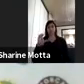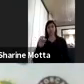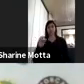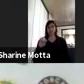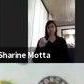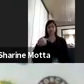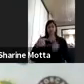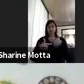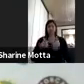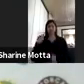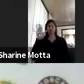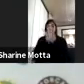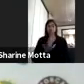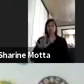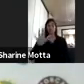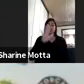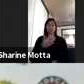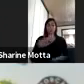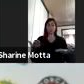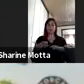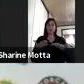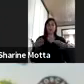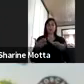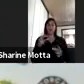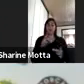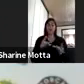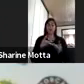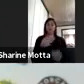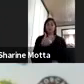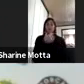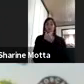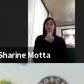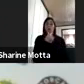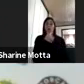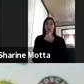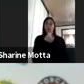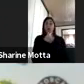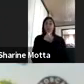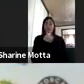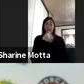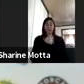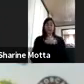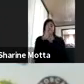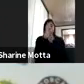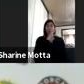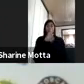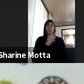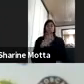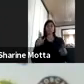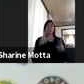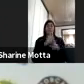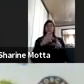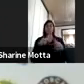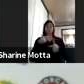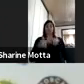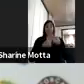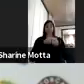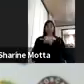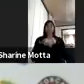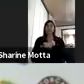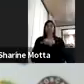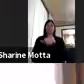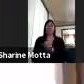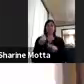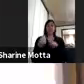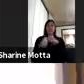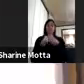falando dos homens também. Como que está o Brasil em relação ao trabalho escravo? Por favor, nos atualize. Nos